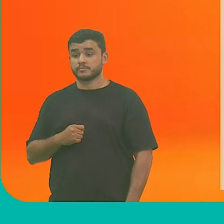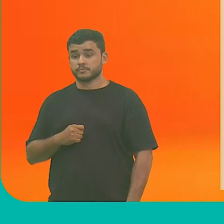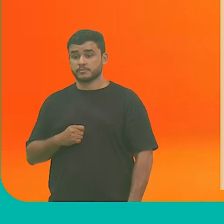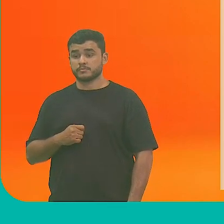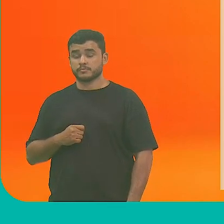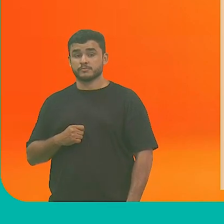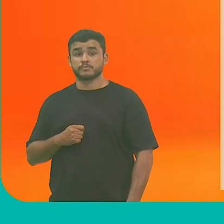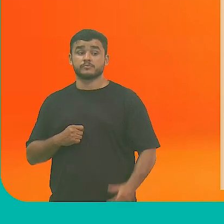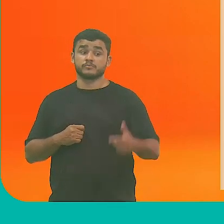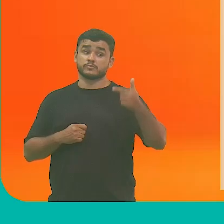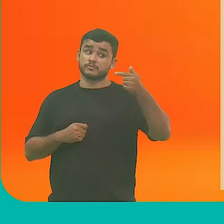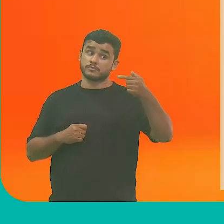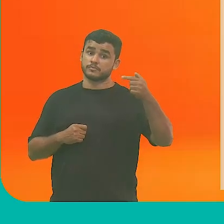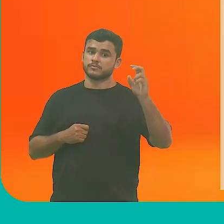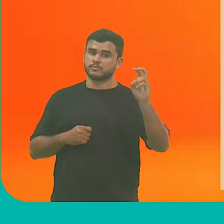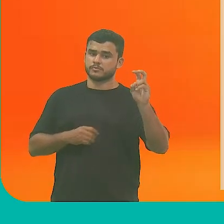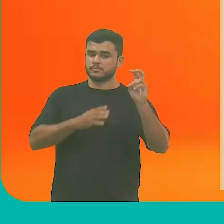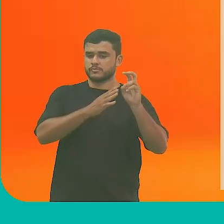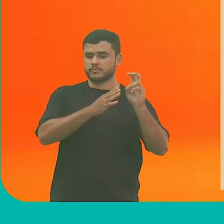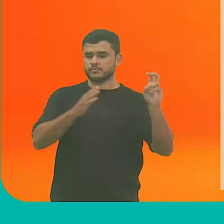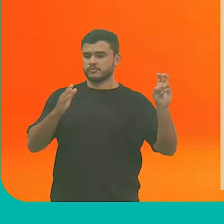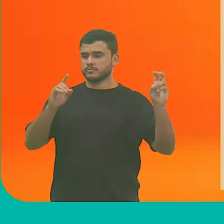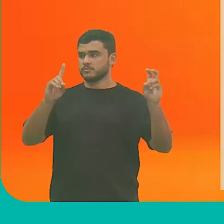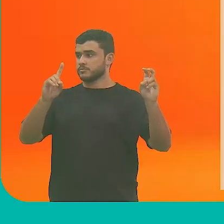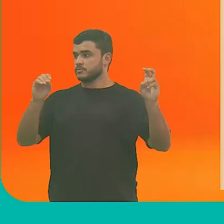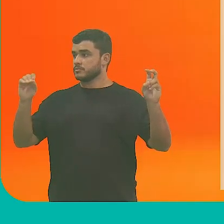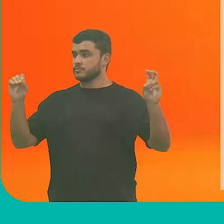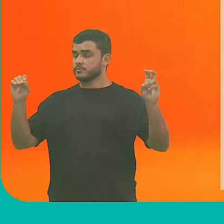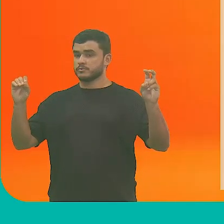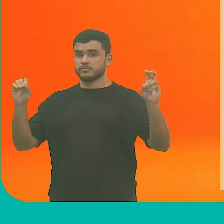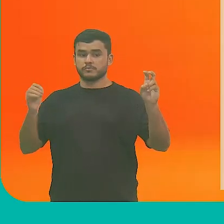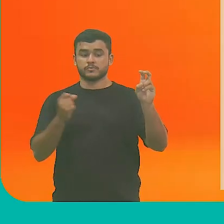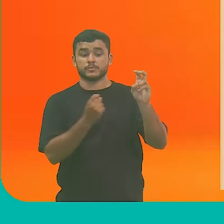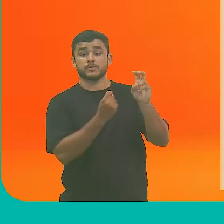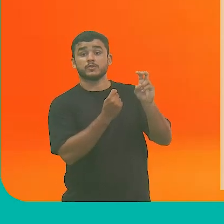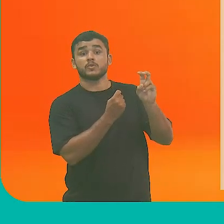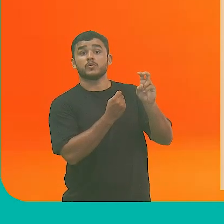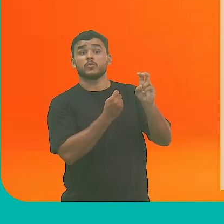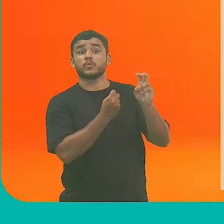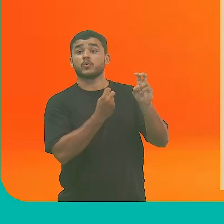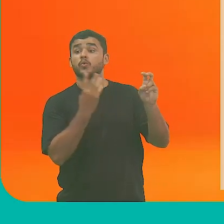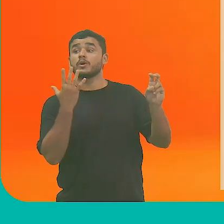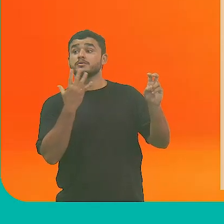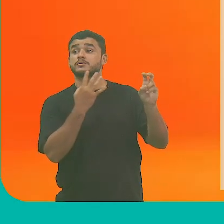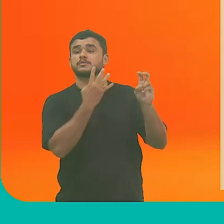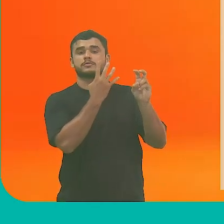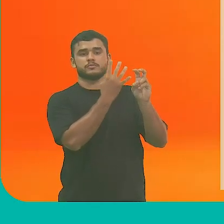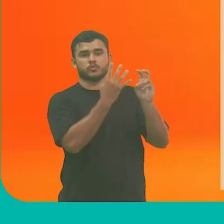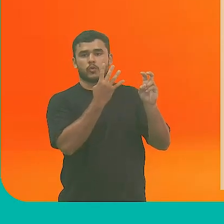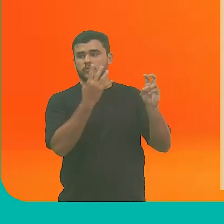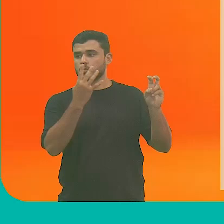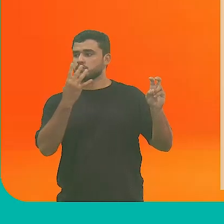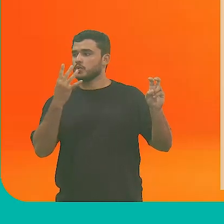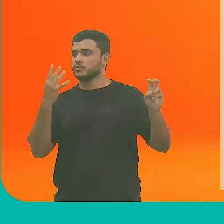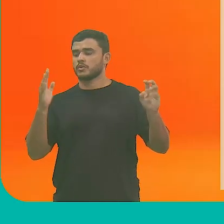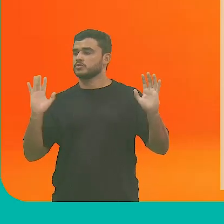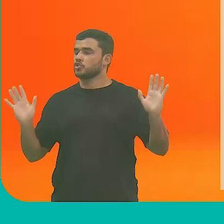100. Então, tanto o termo 80 como o termo 81 vão ser iguais a